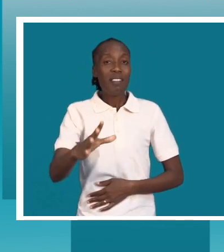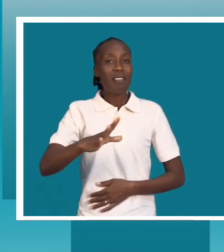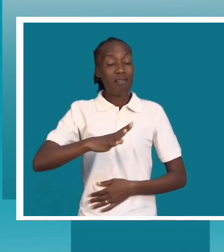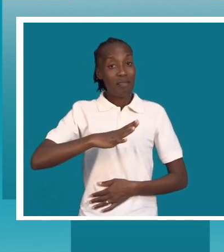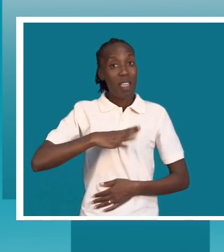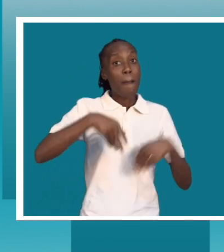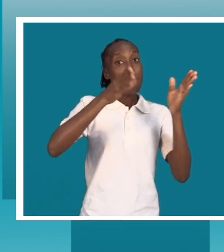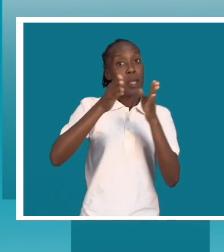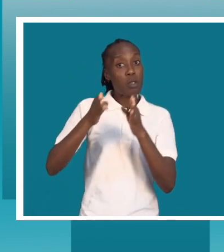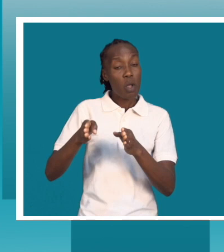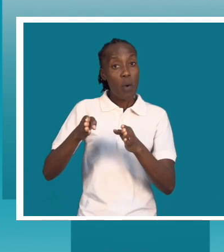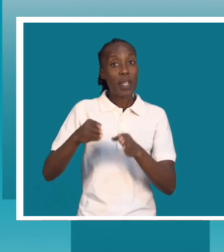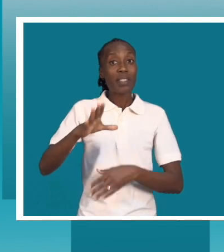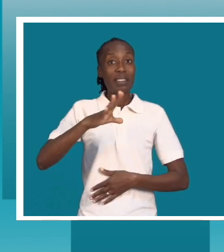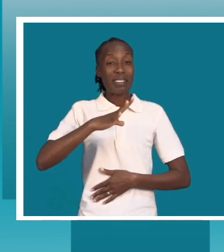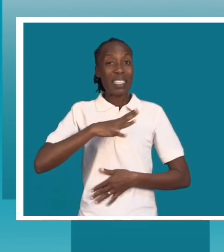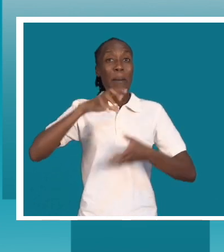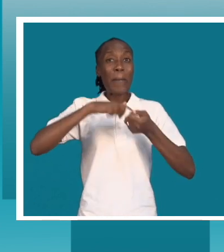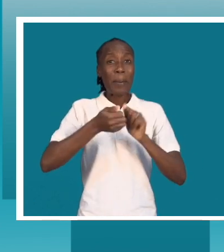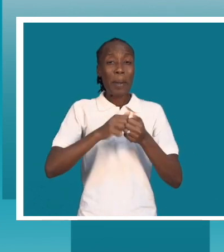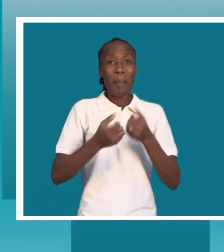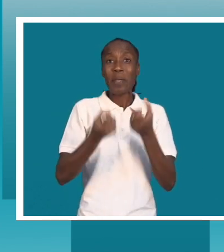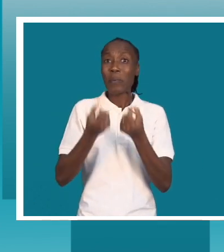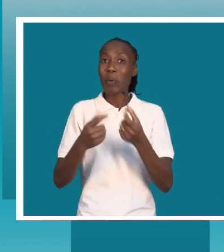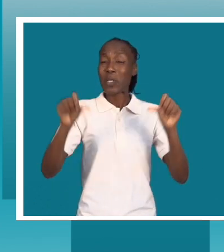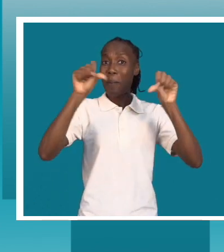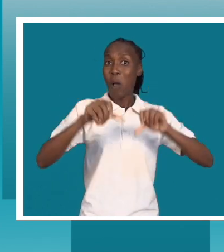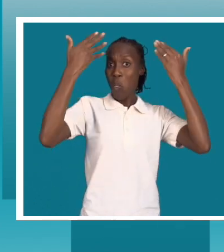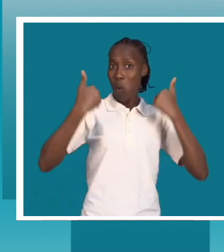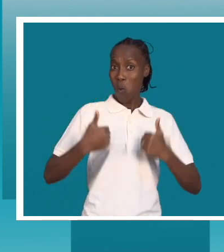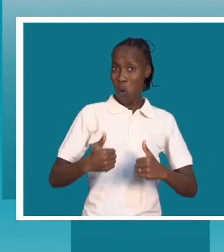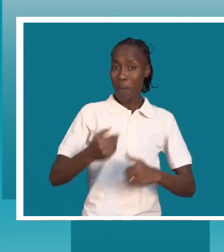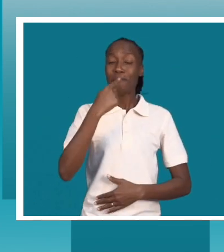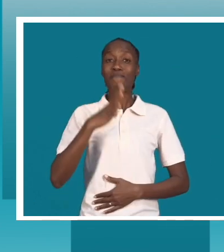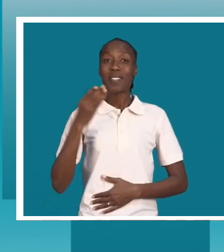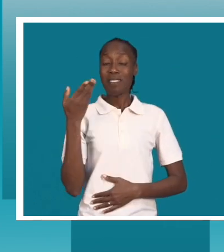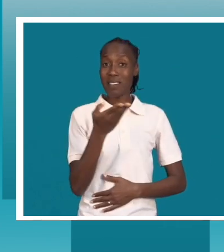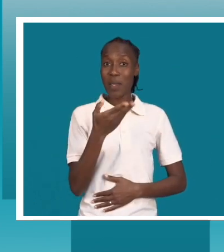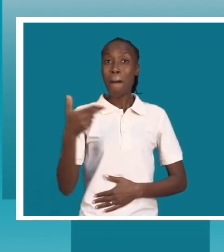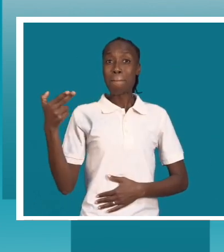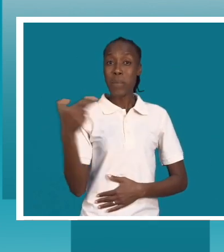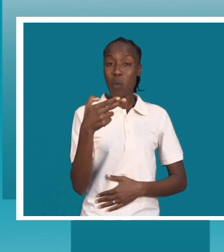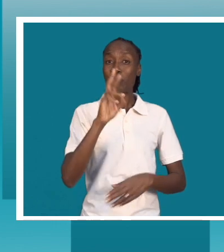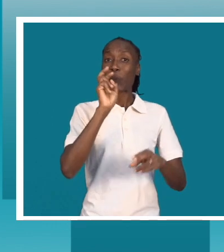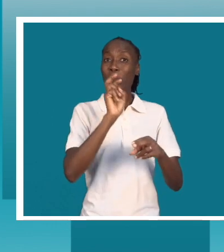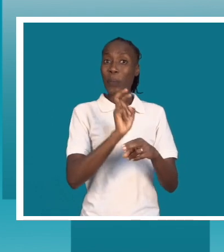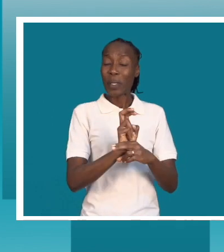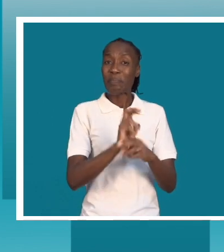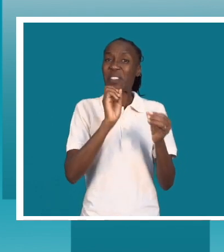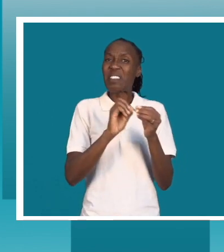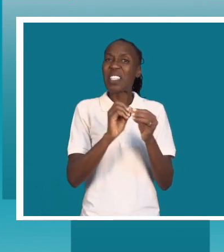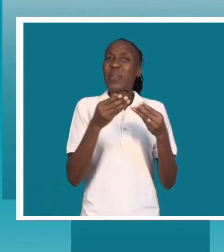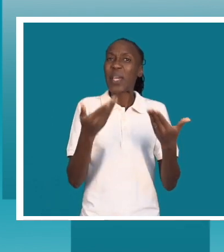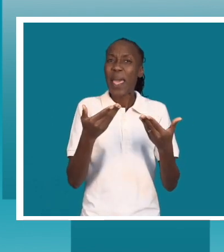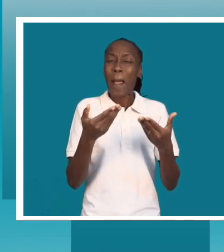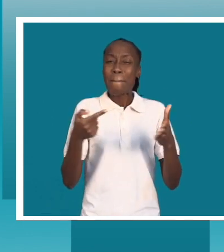Eventualmente, tem casos de pessoas que têm um corpo estranho, no caso a bala, e que a bala, o local que atingiu, não